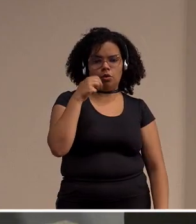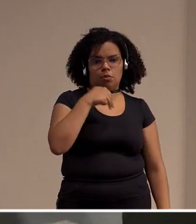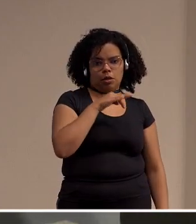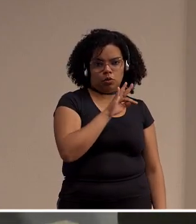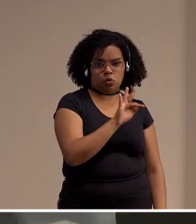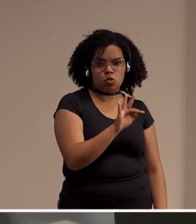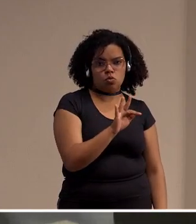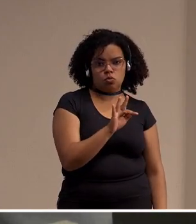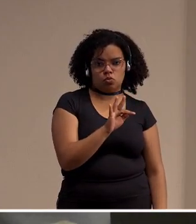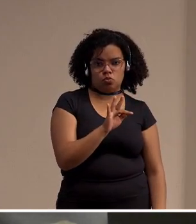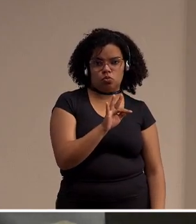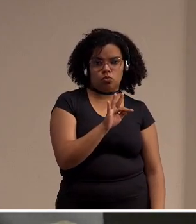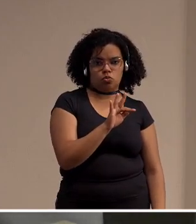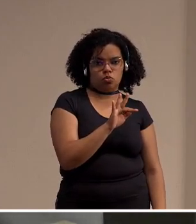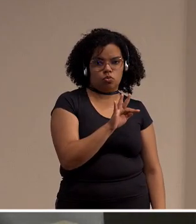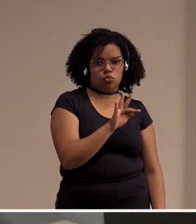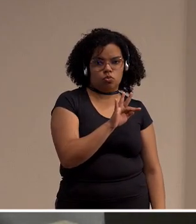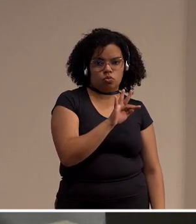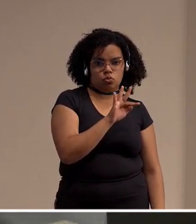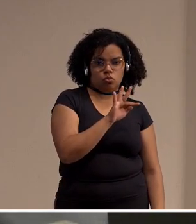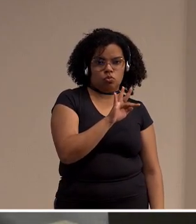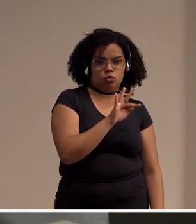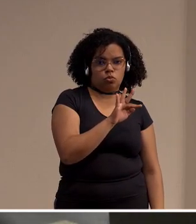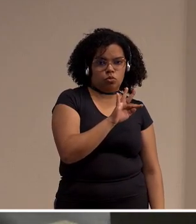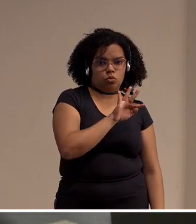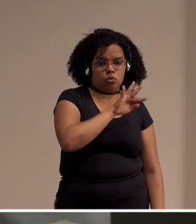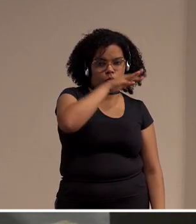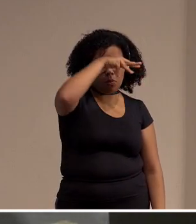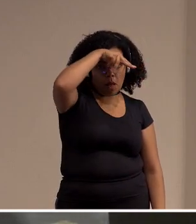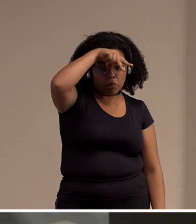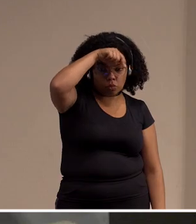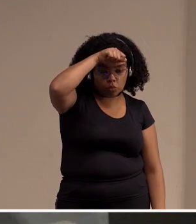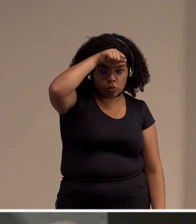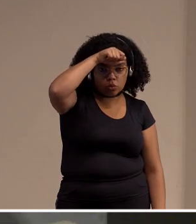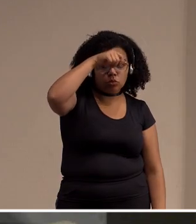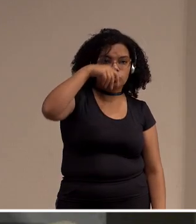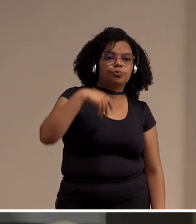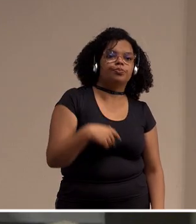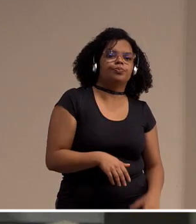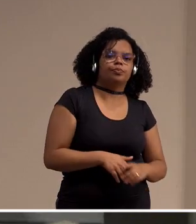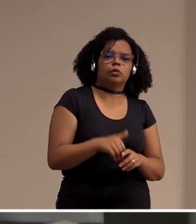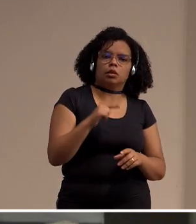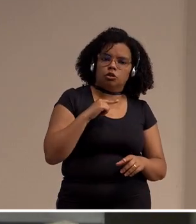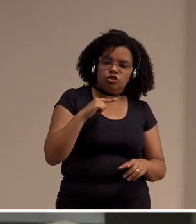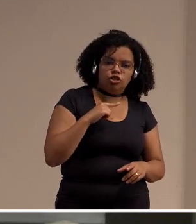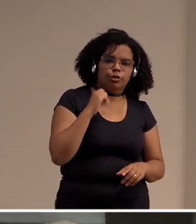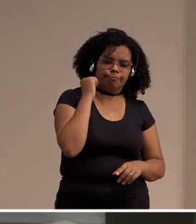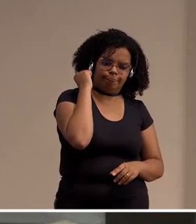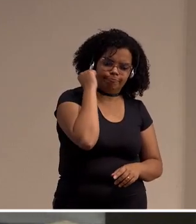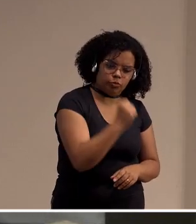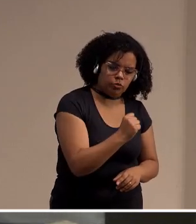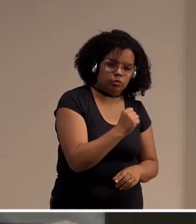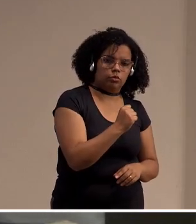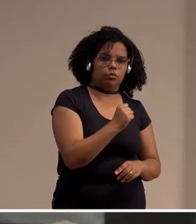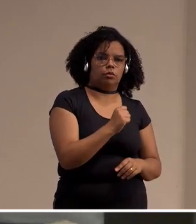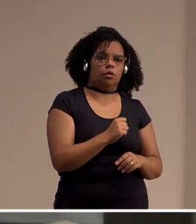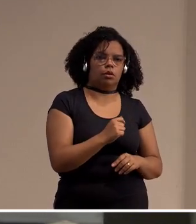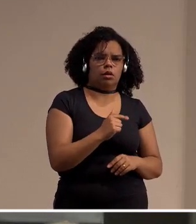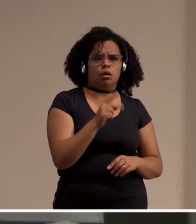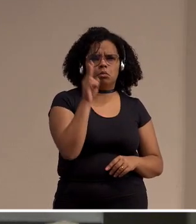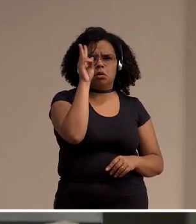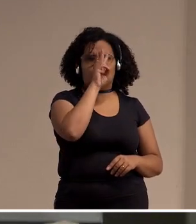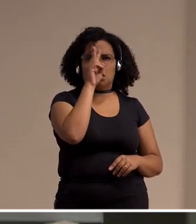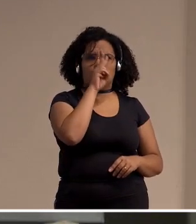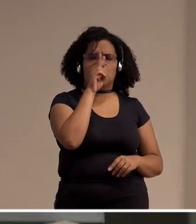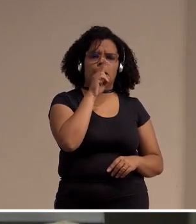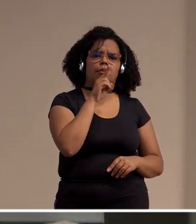numa das fazendas. Eu tinha uma produção tinha abate, e me lembro de passar